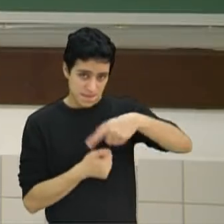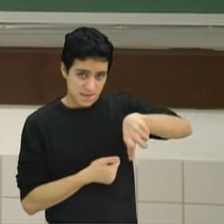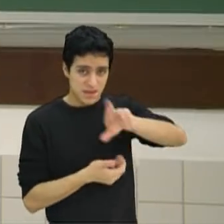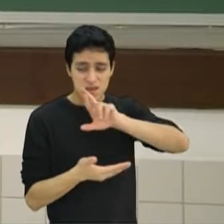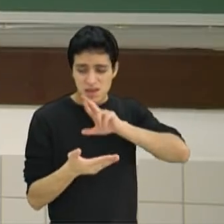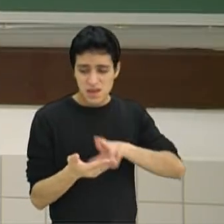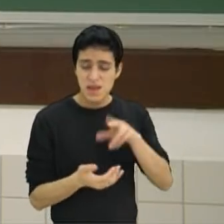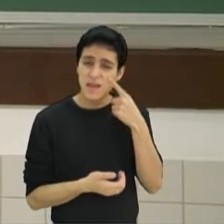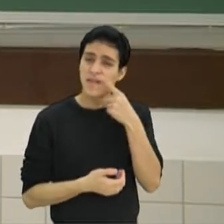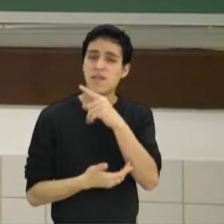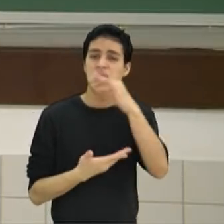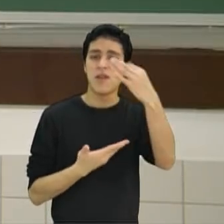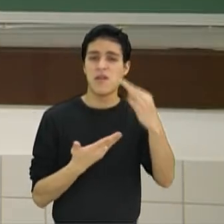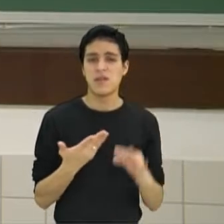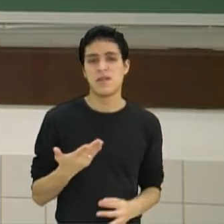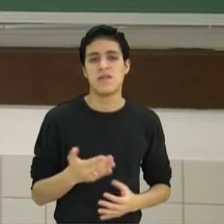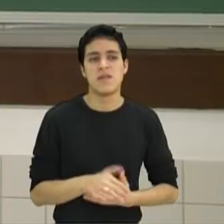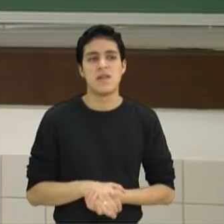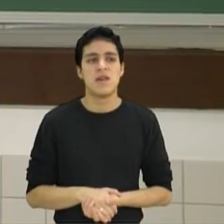Respondeu? Então vamos para a correção.